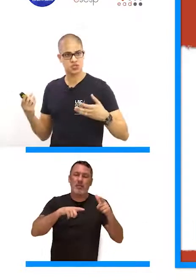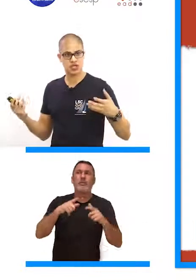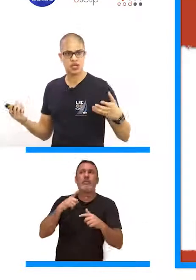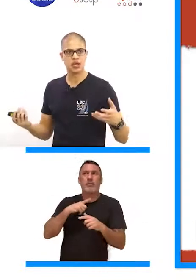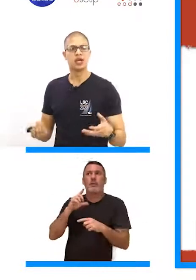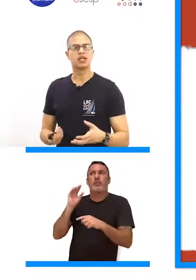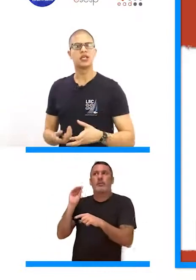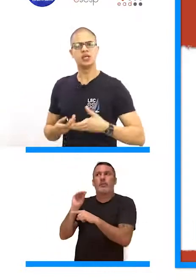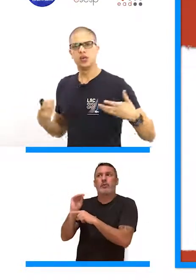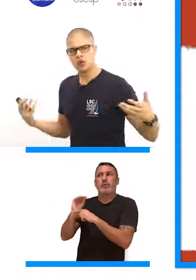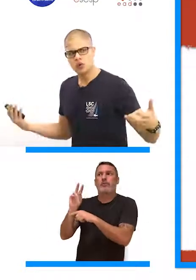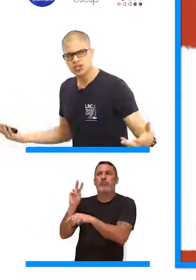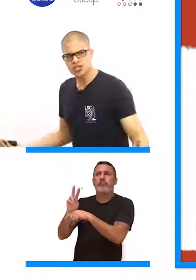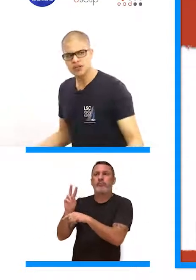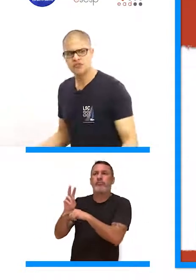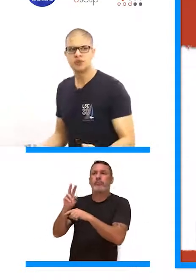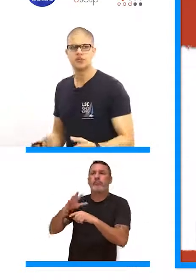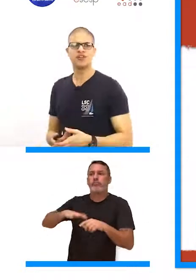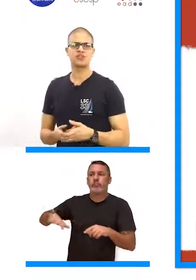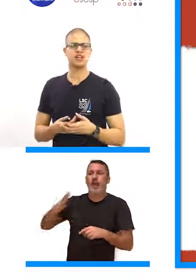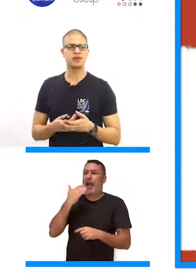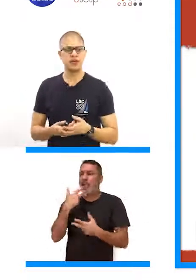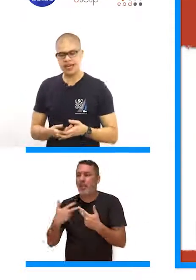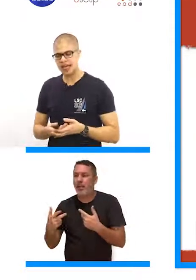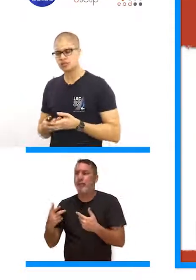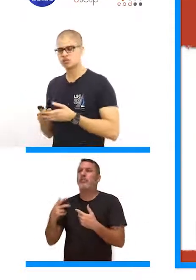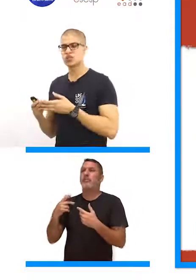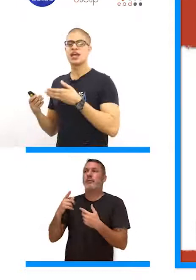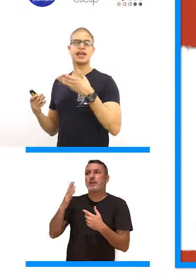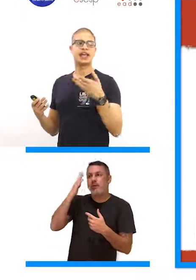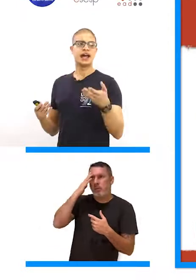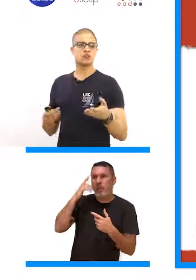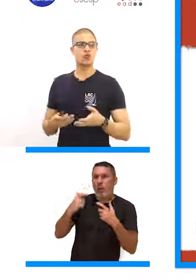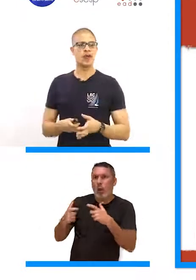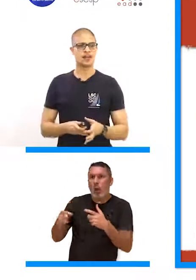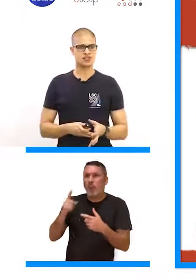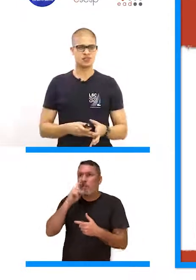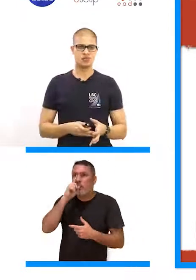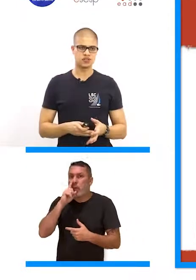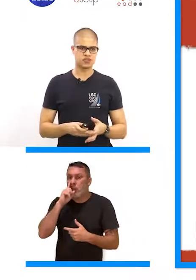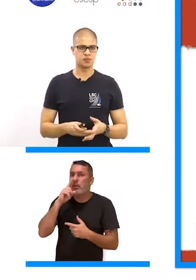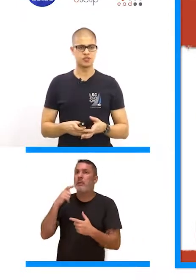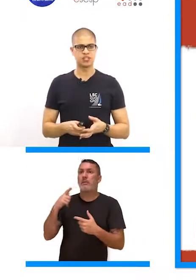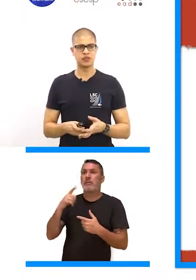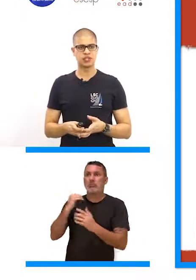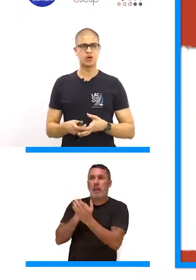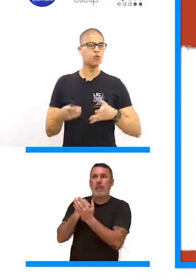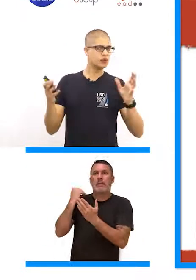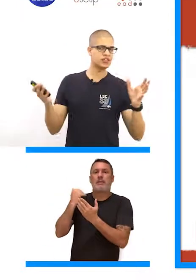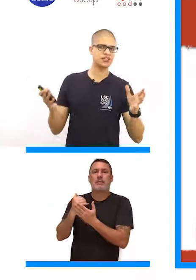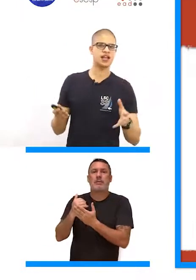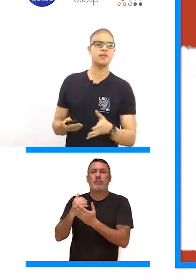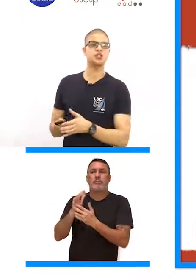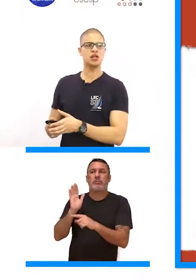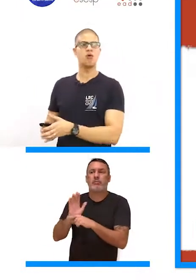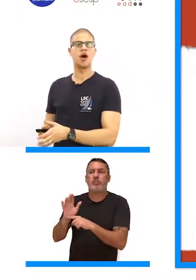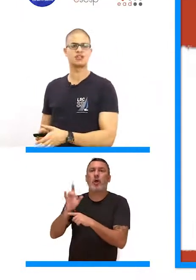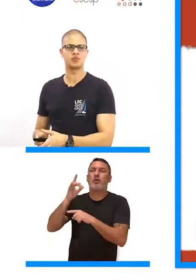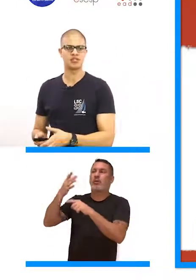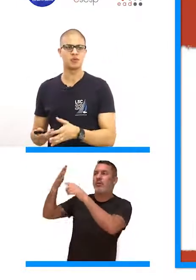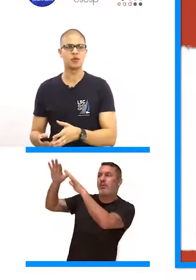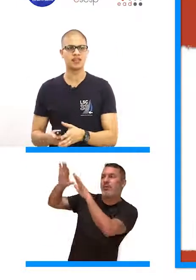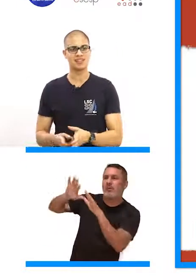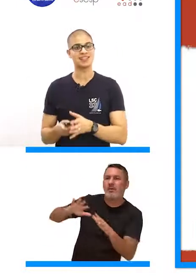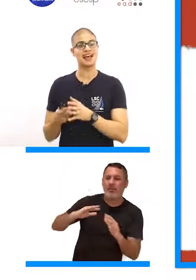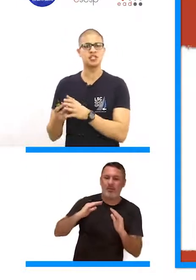Por pessoas que cultivam diversos alimentos em áreas como essas que nós estamos citando aqui, ou não necessariamente em